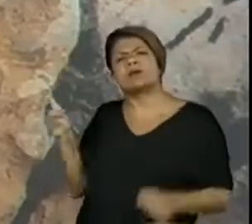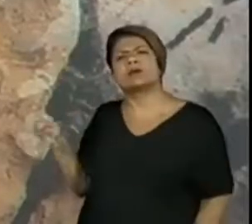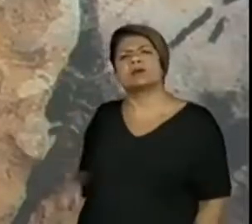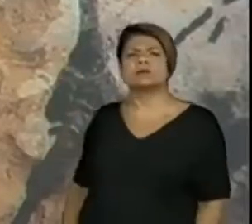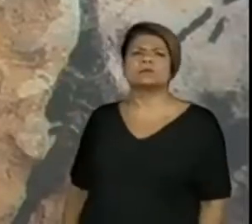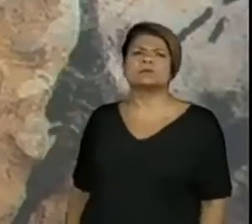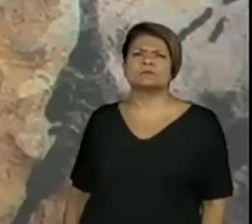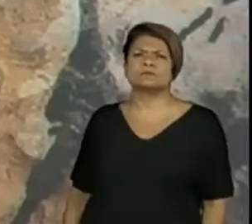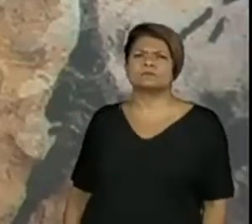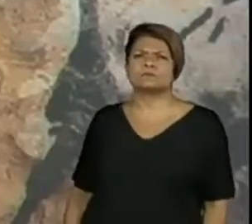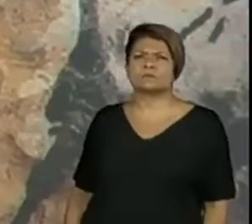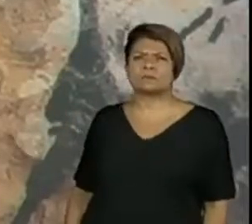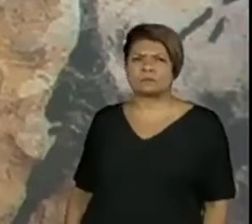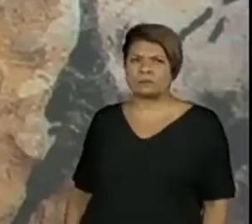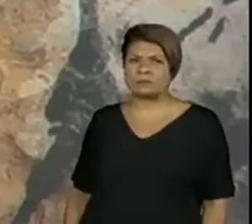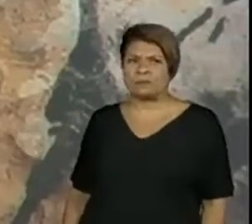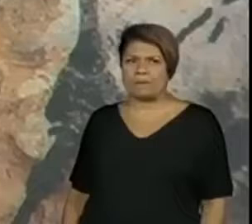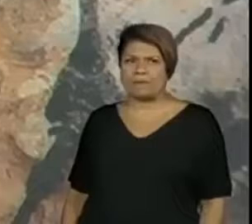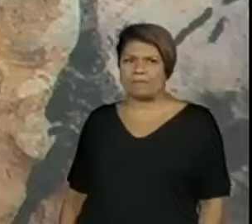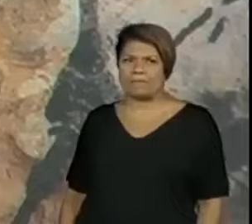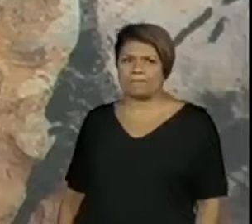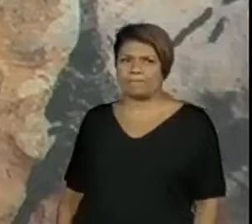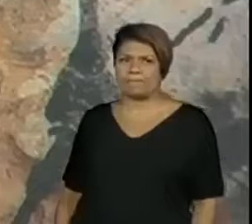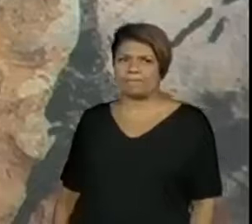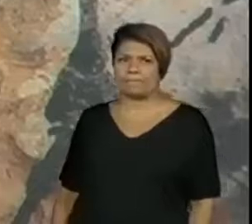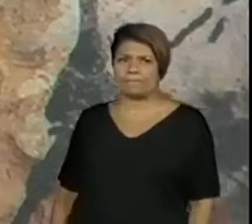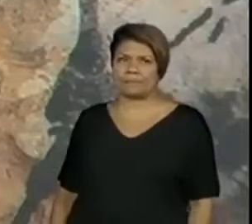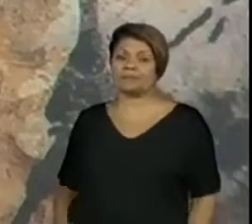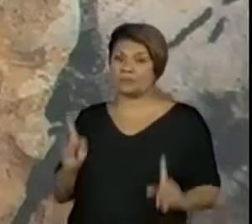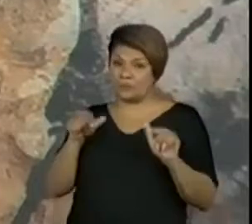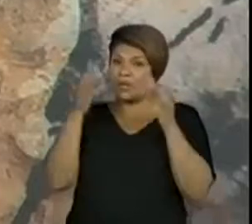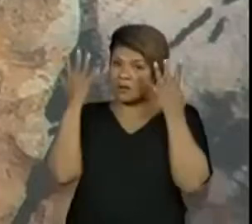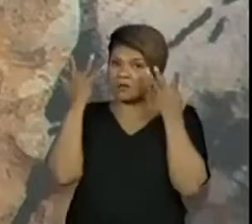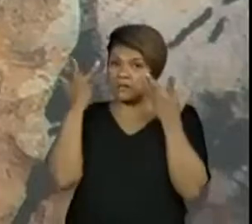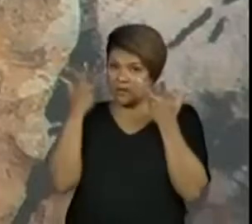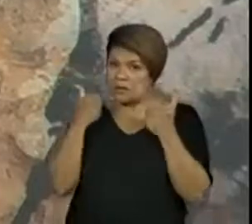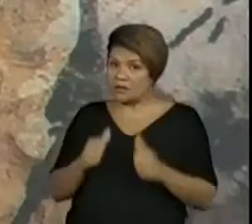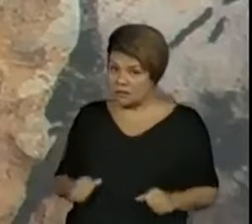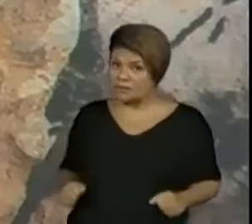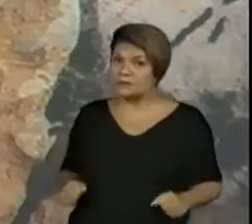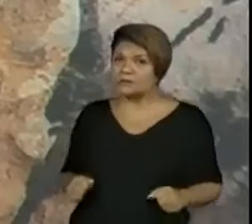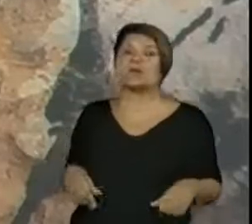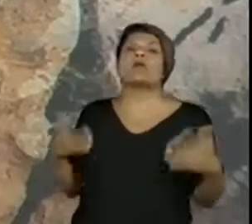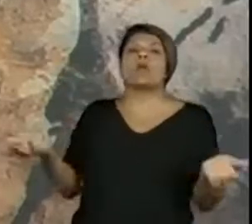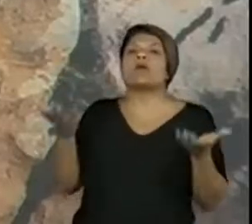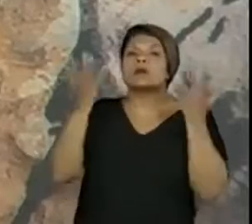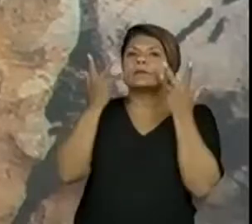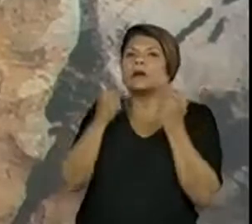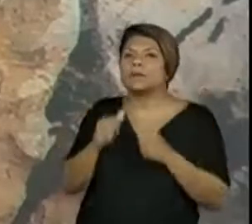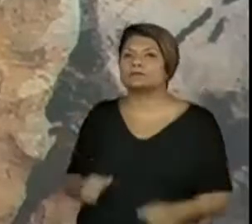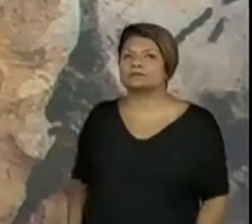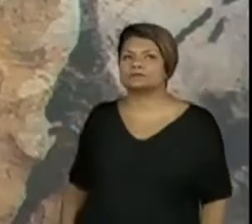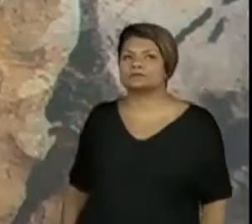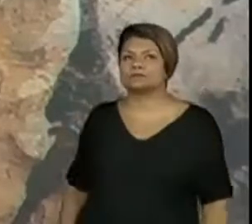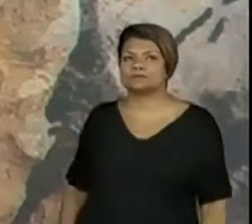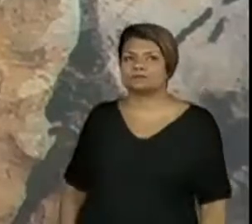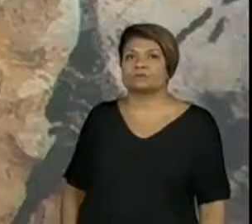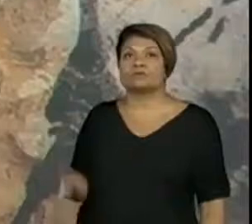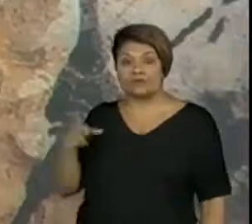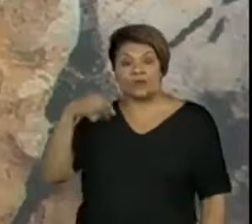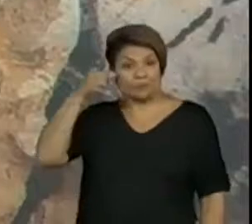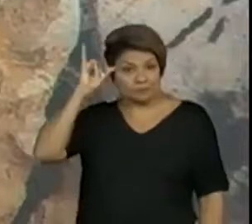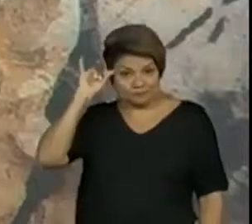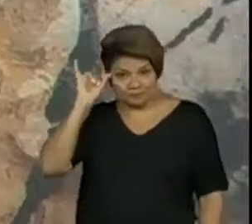O que vocês observam nessas imagens? São animais? Que animais são esses? São